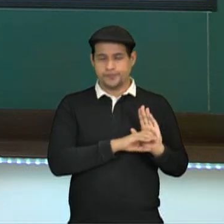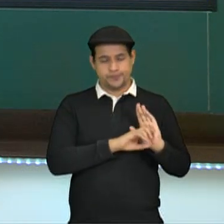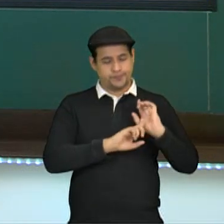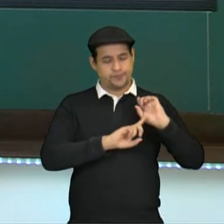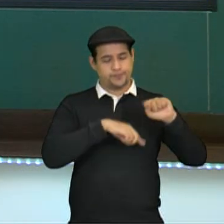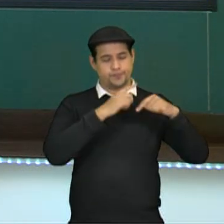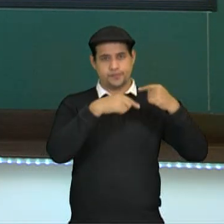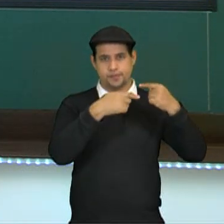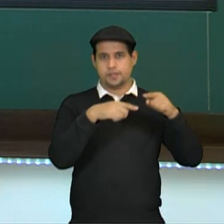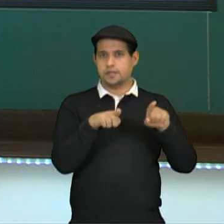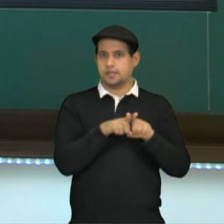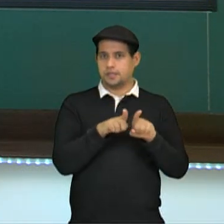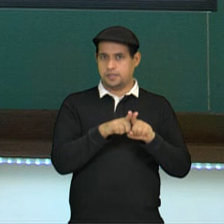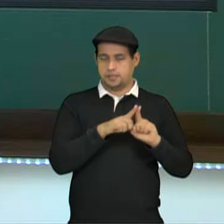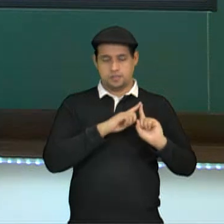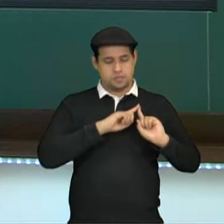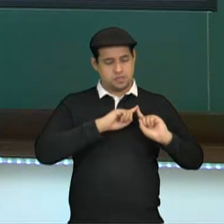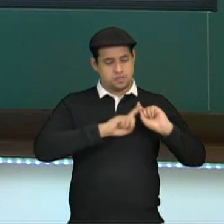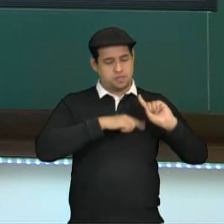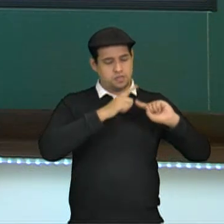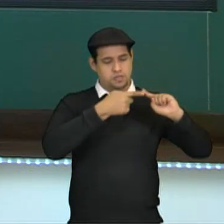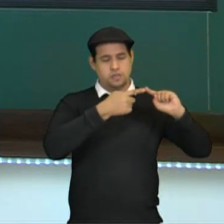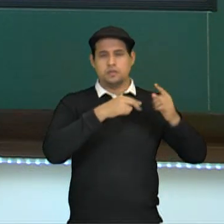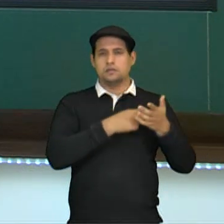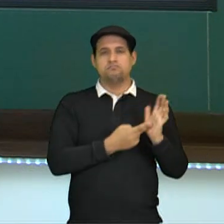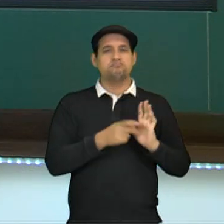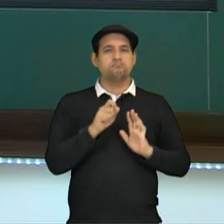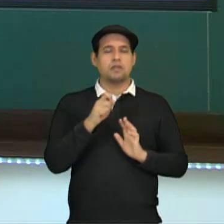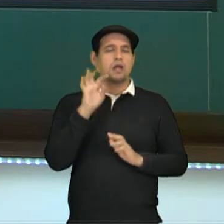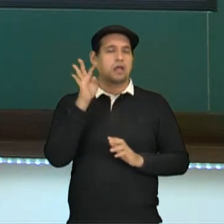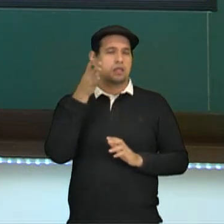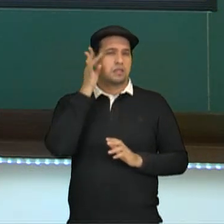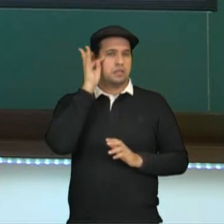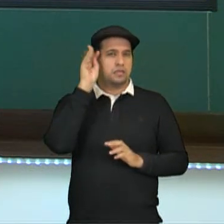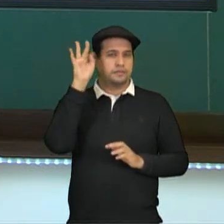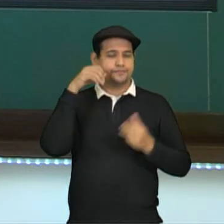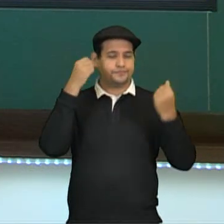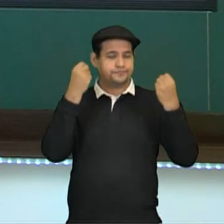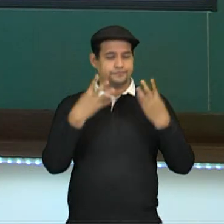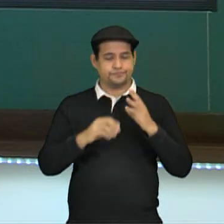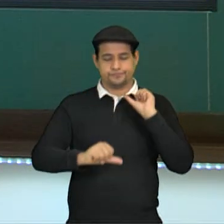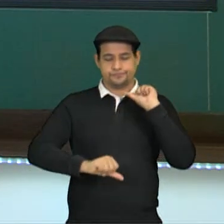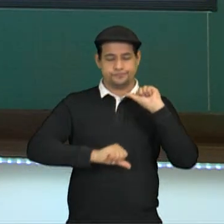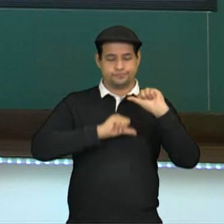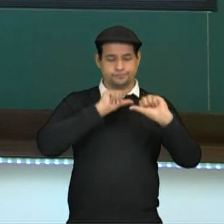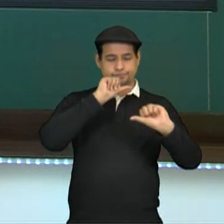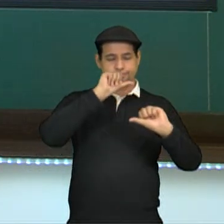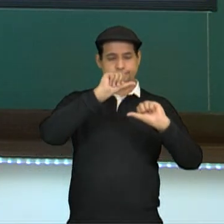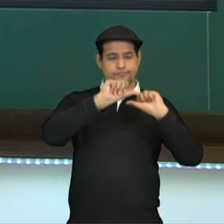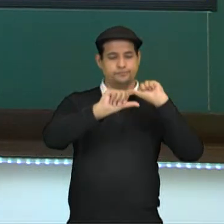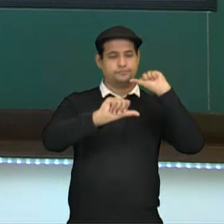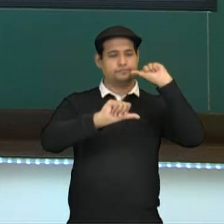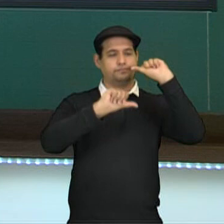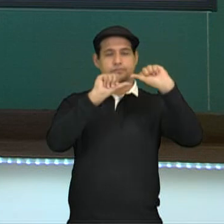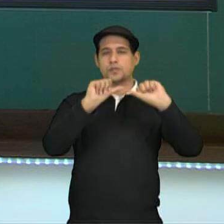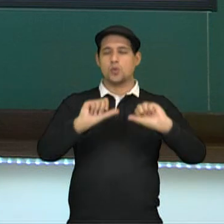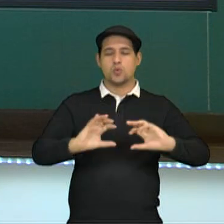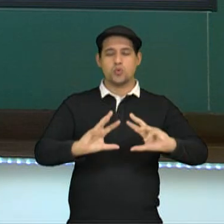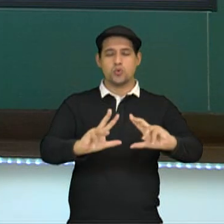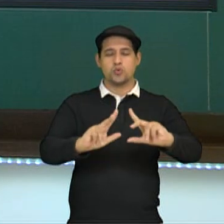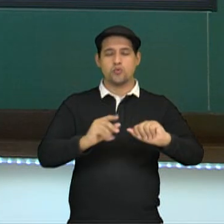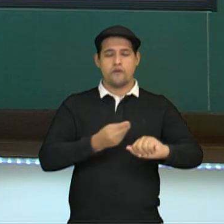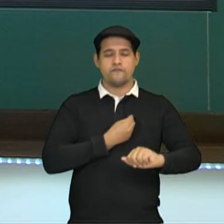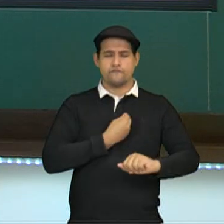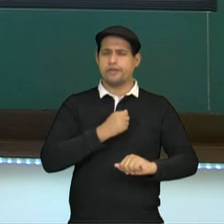evolucionismo. Então, evolucionismo é aquela teoria que vai falar em mudanças, ela vai falar que todo ser